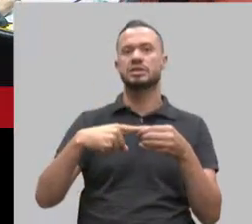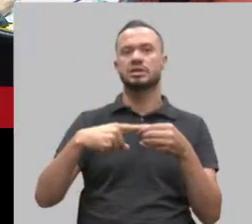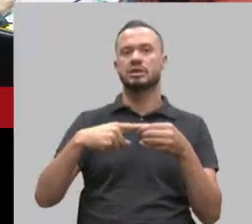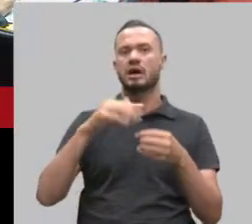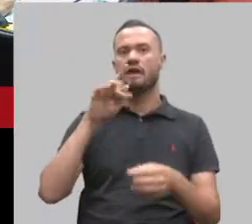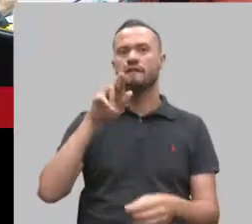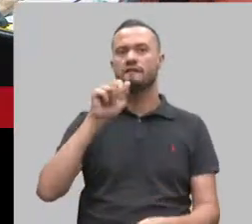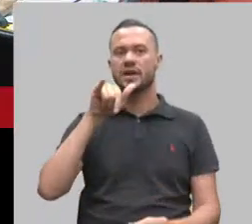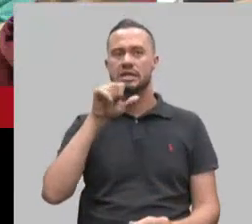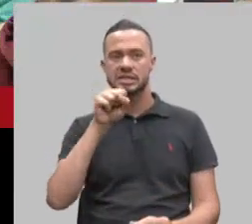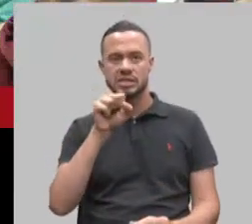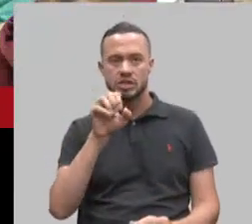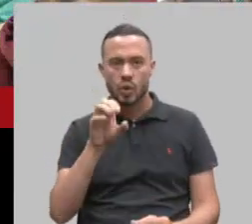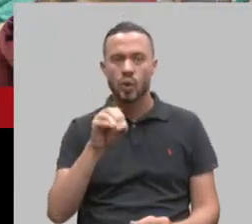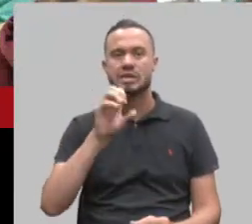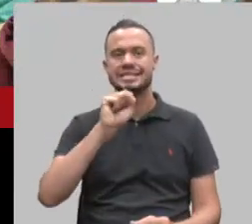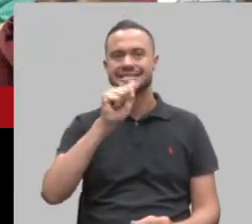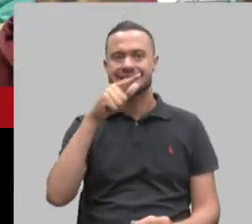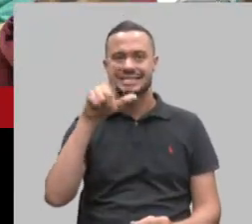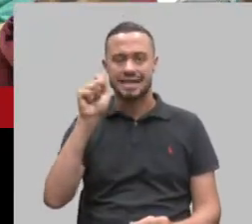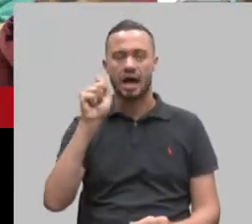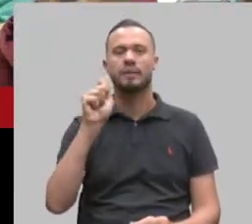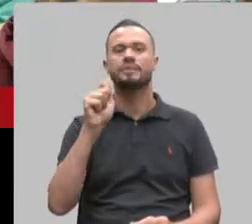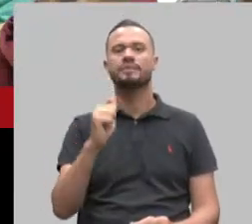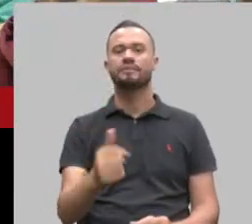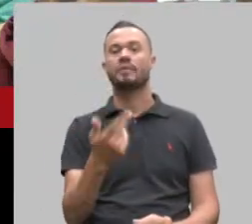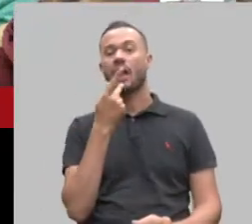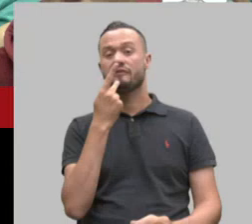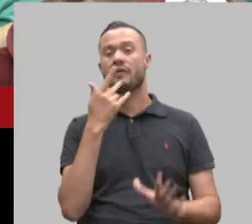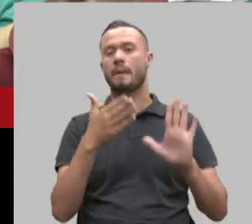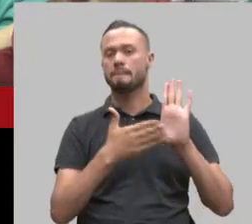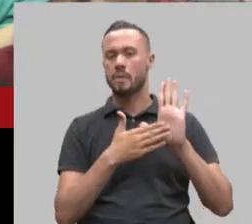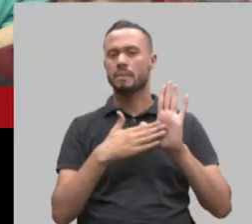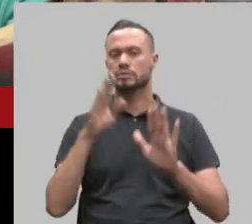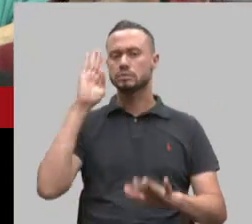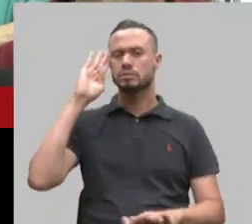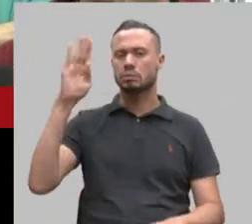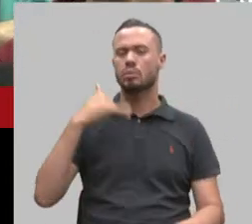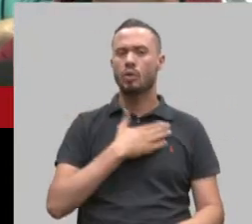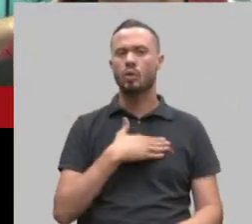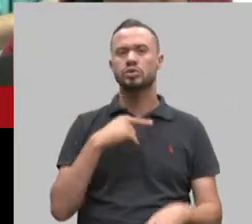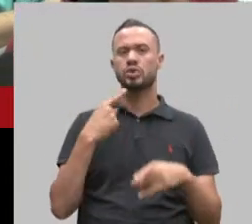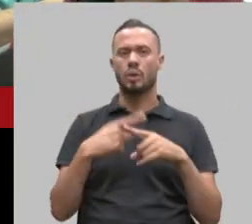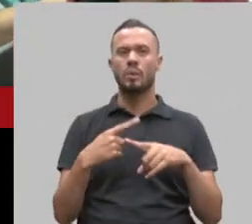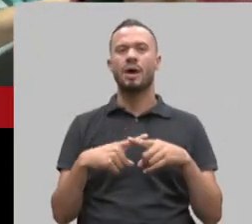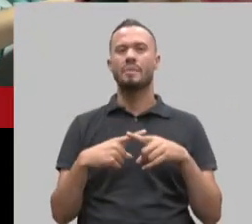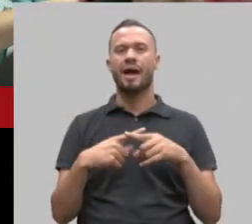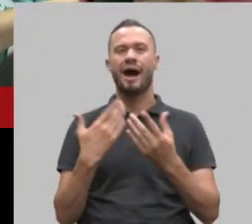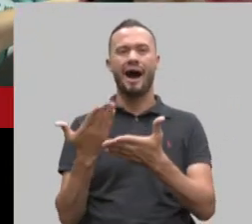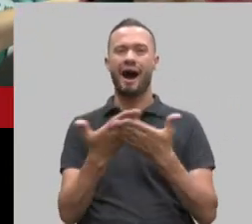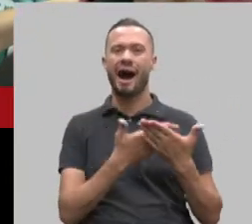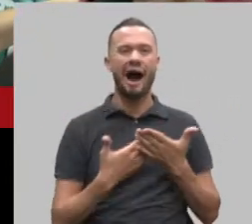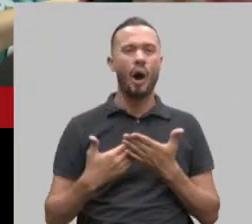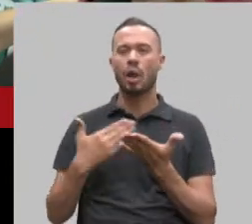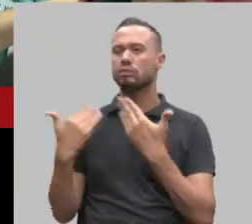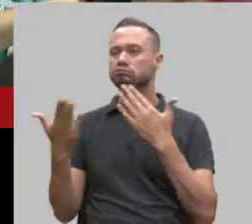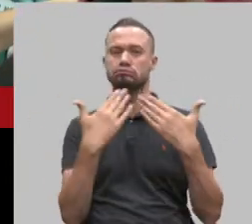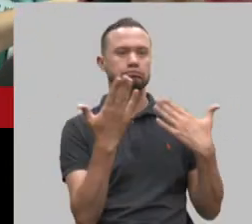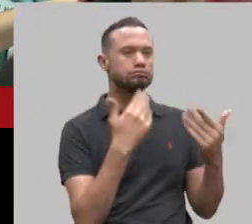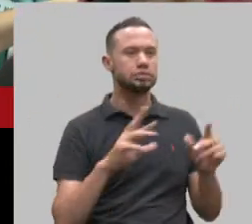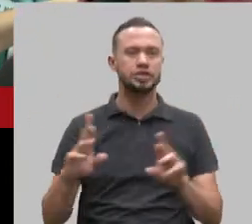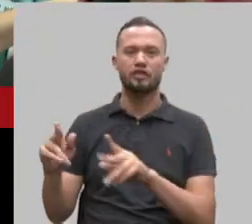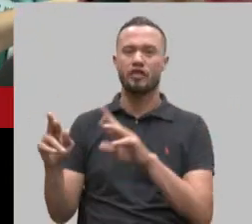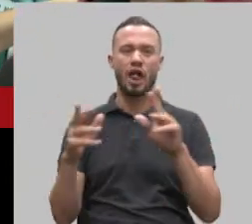priorizar essa proposta Eu priorizo essa proposta pelo vértice de que as aulas mais dinâmicas interativas por meio de